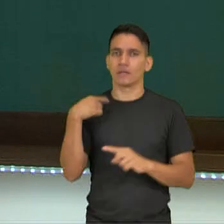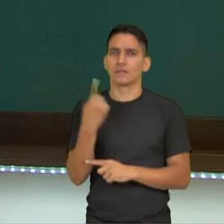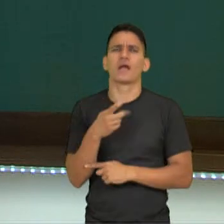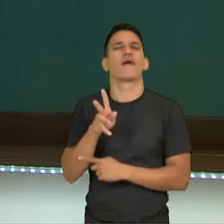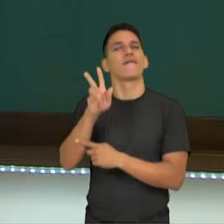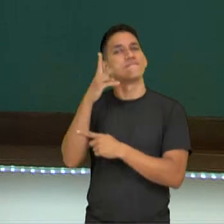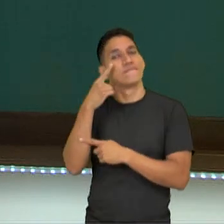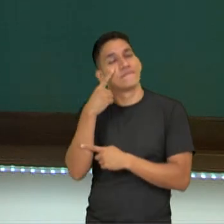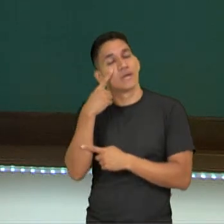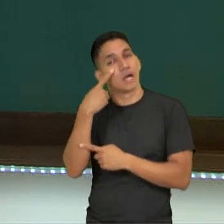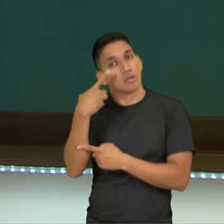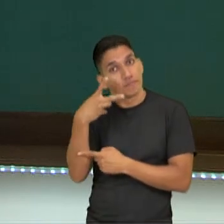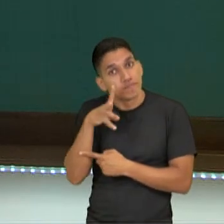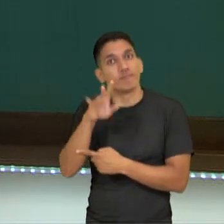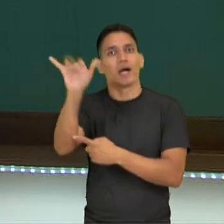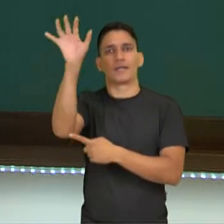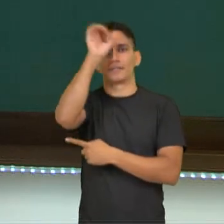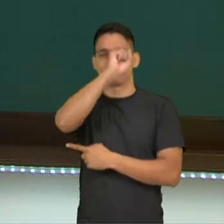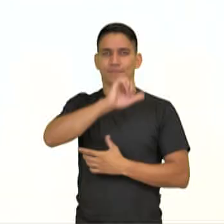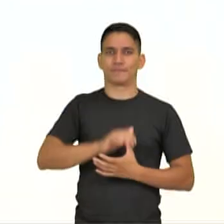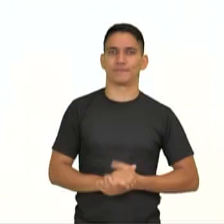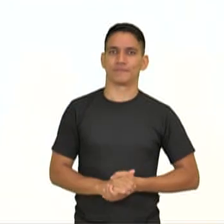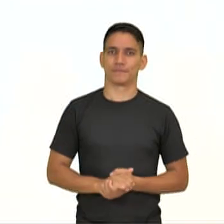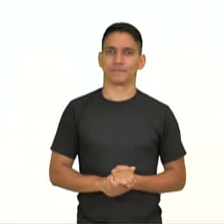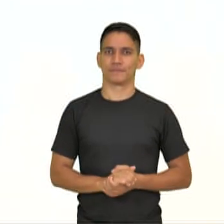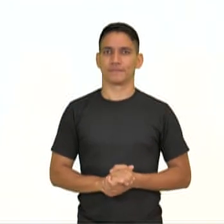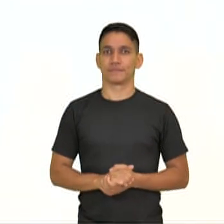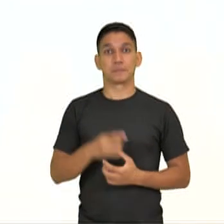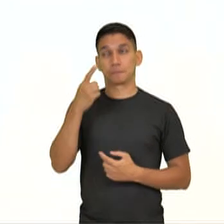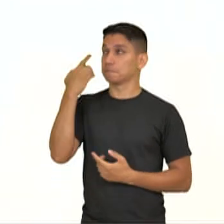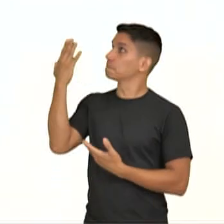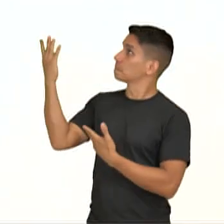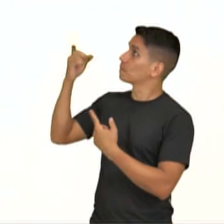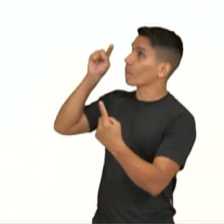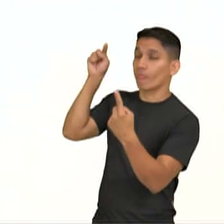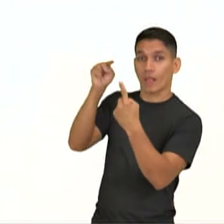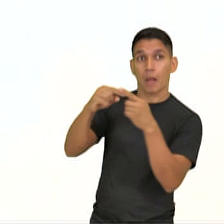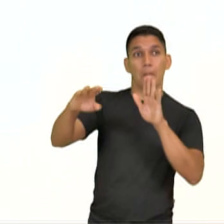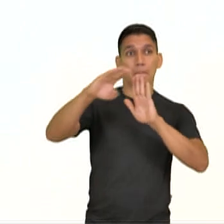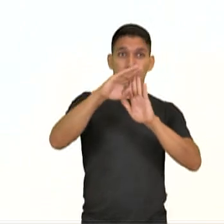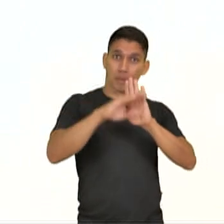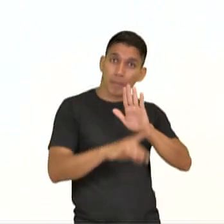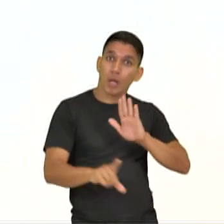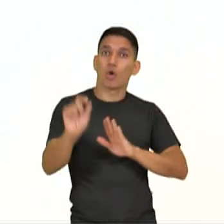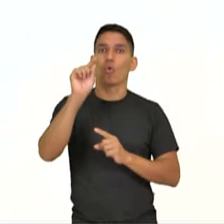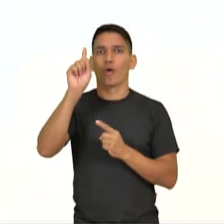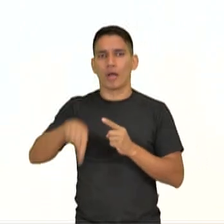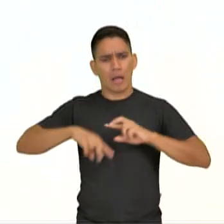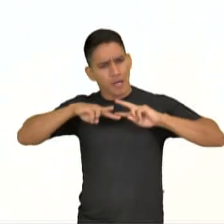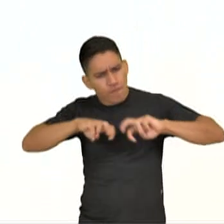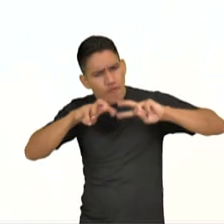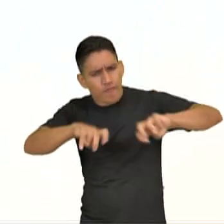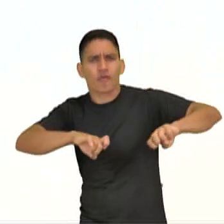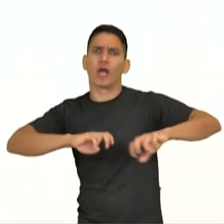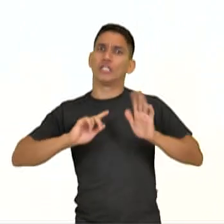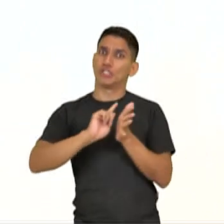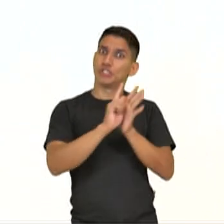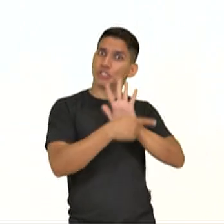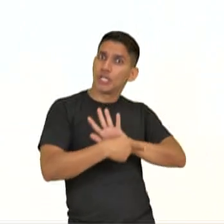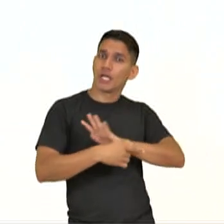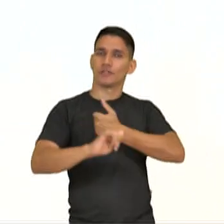nós vamos ver aí nesse vídeo, certo? Então, os nossos objetivos consistem em explorar esse gênero